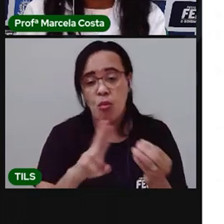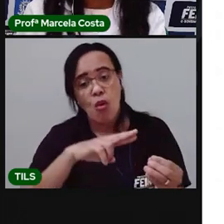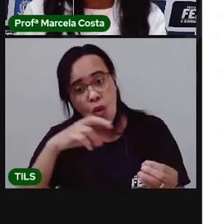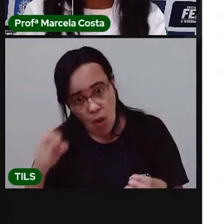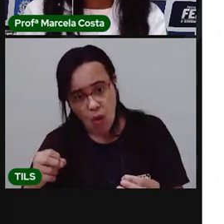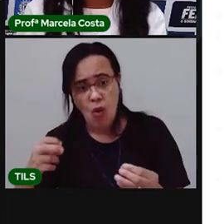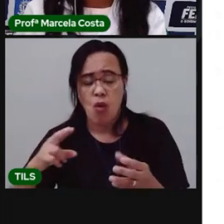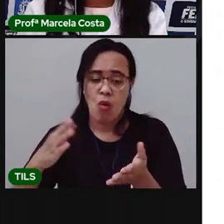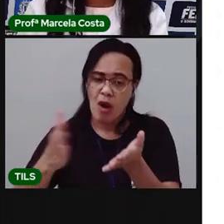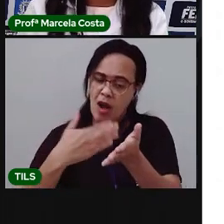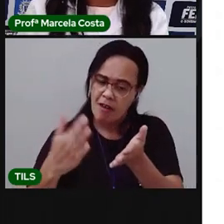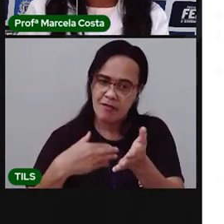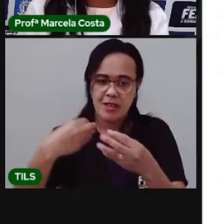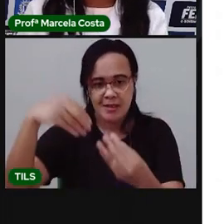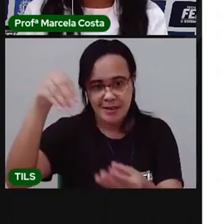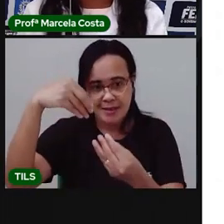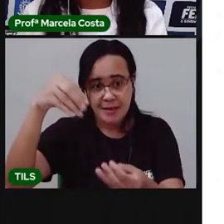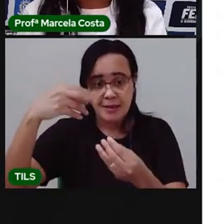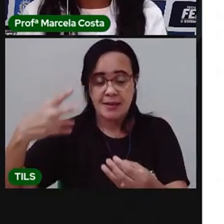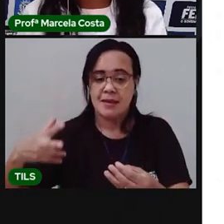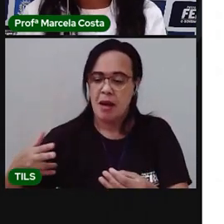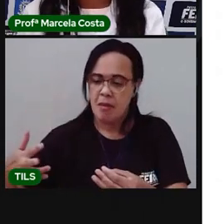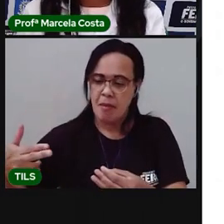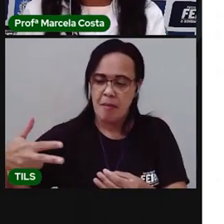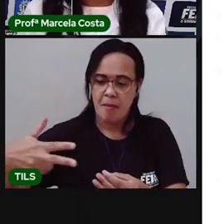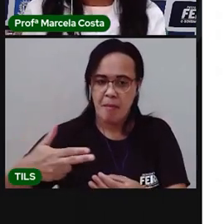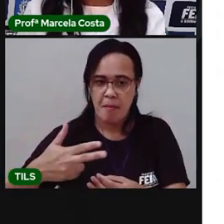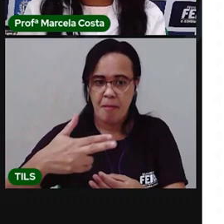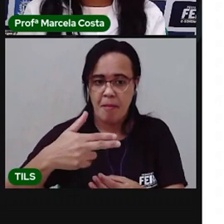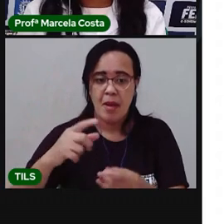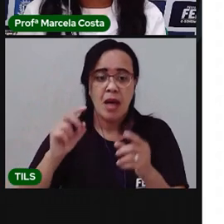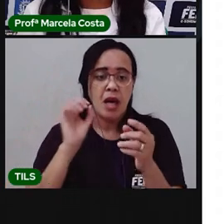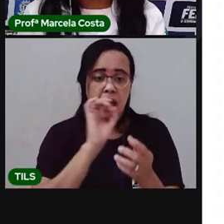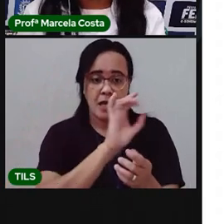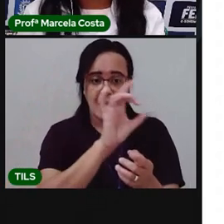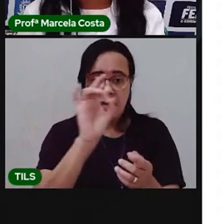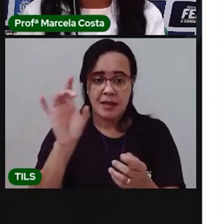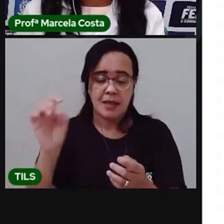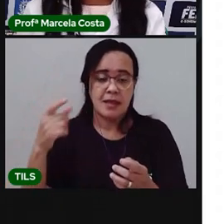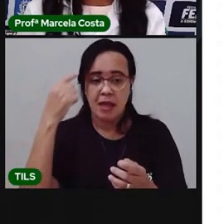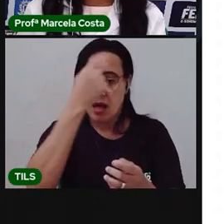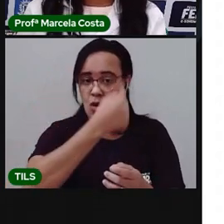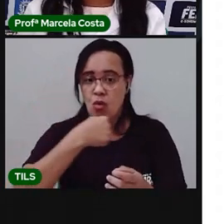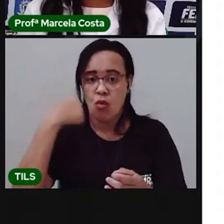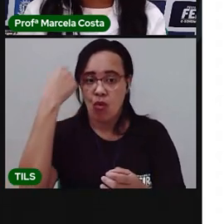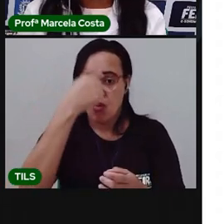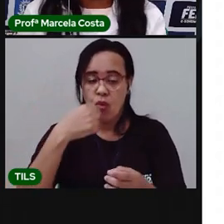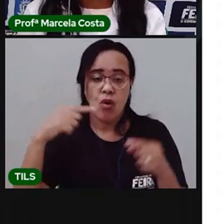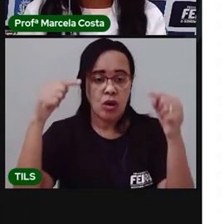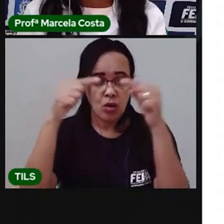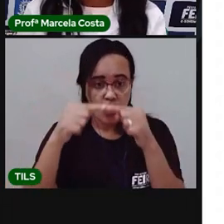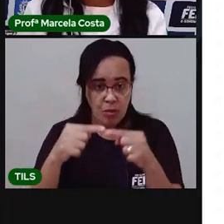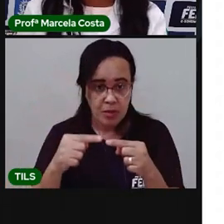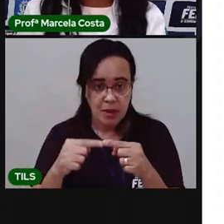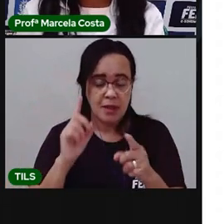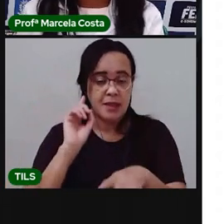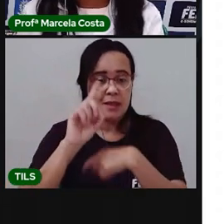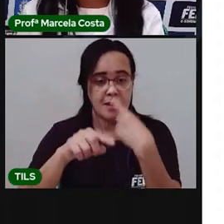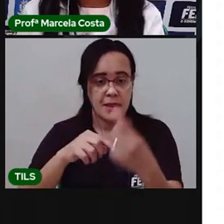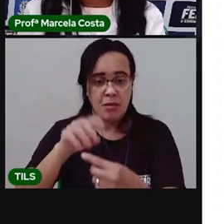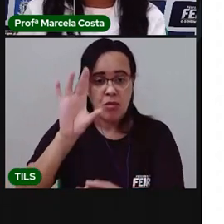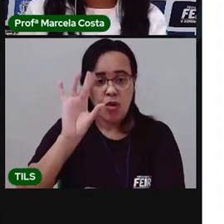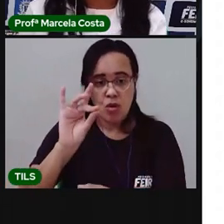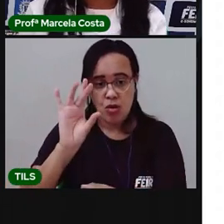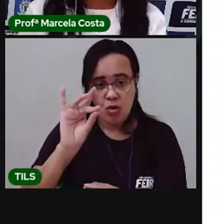essas carinhas que estão demonstrando as emoções. Depois que você fizer isso, você vai colar ou o